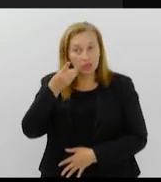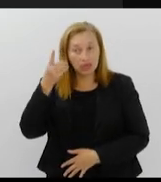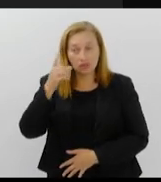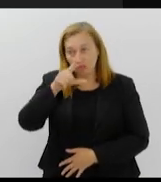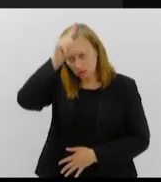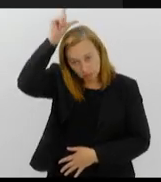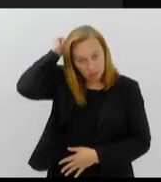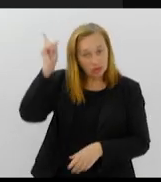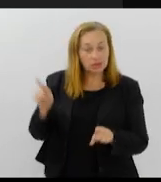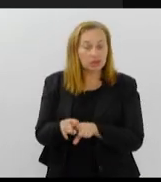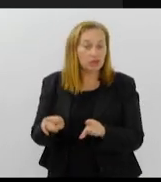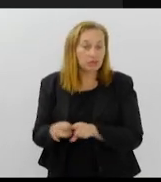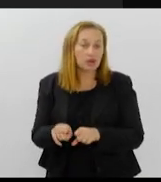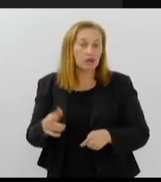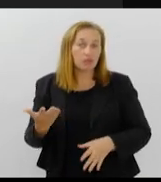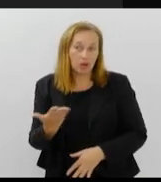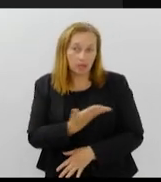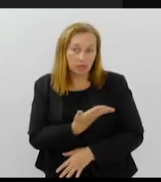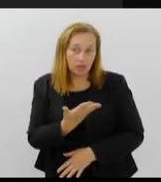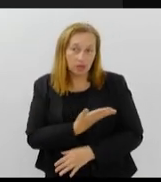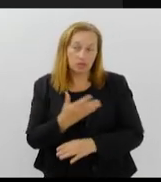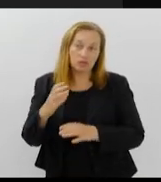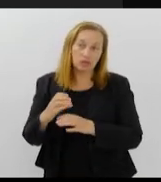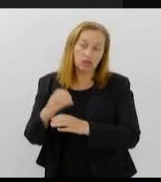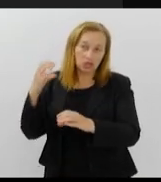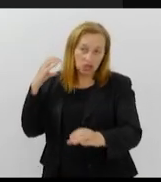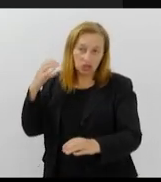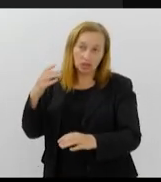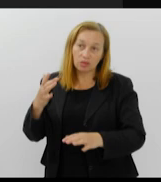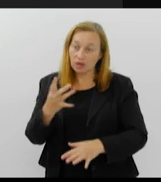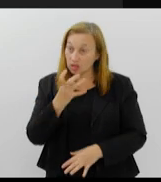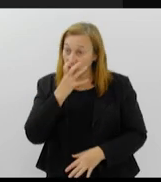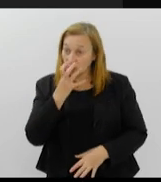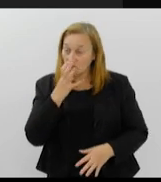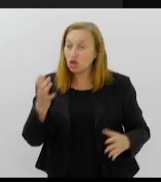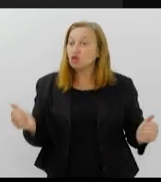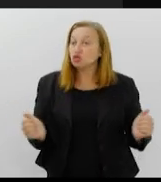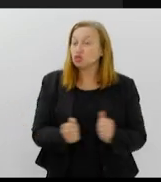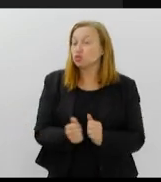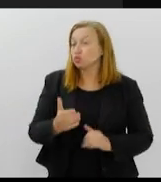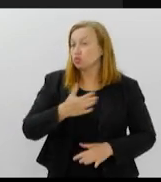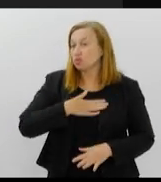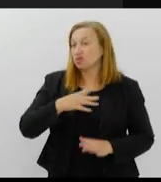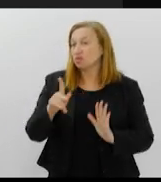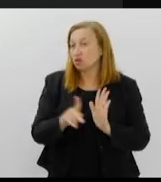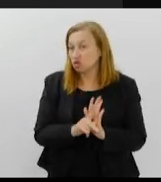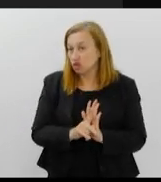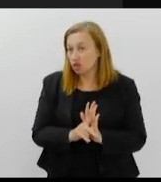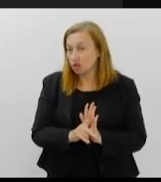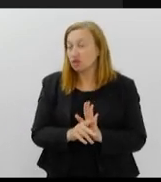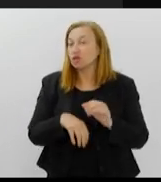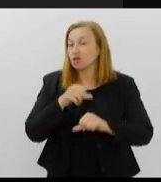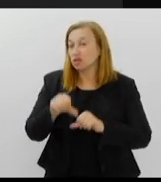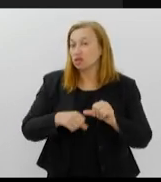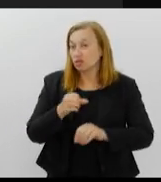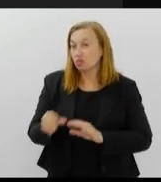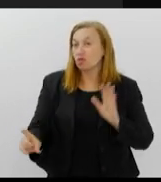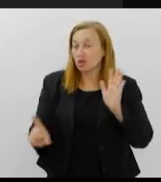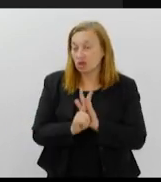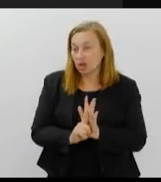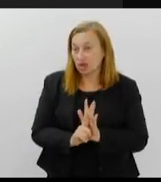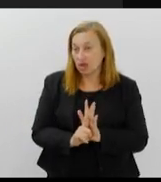Paulo também, meu grande parceiro, engenheiro, que admiro muito, junto comigo nós fizemos um projeto que se tornou lei para